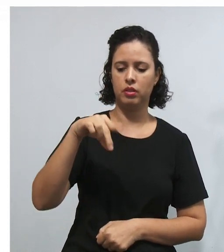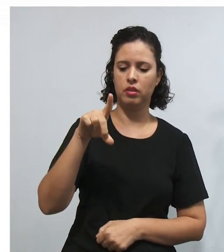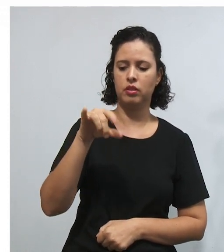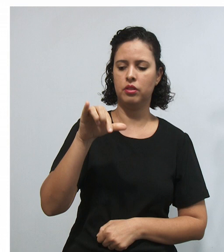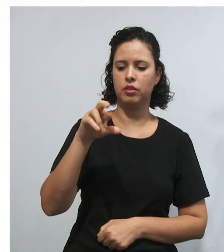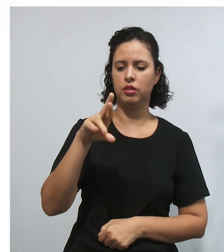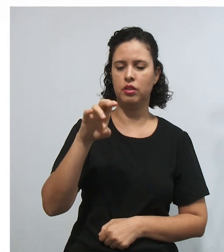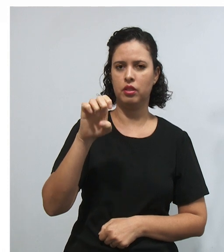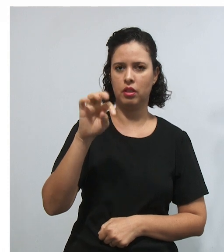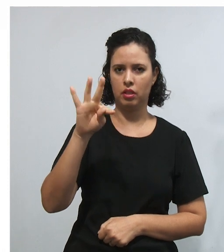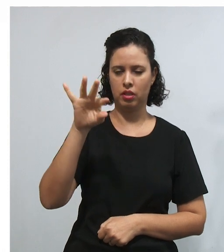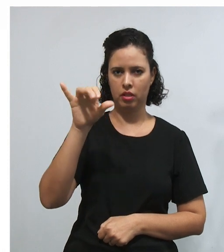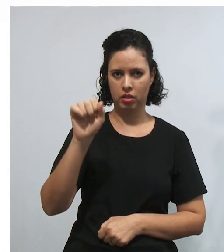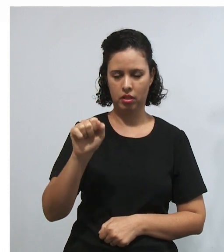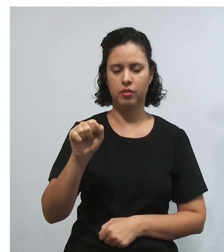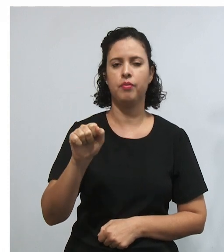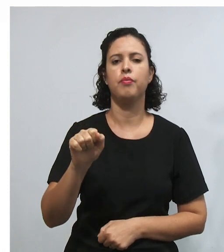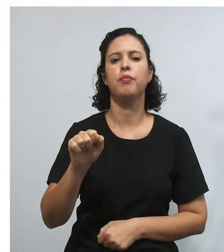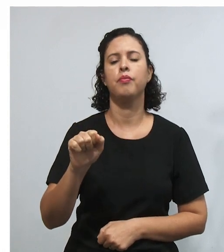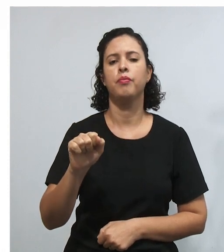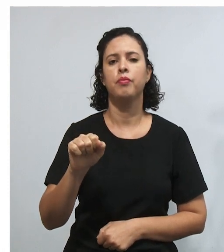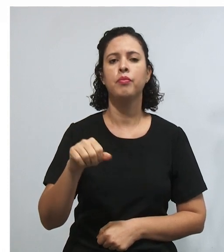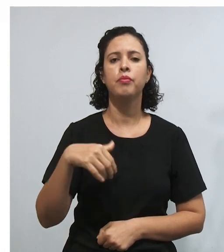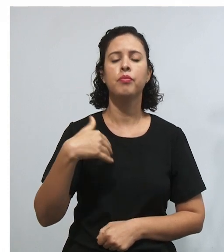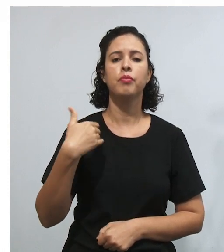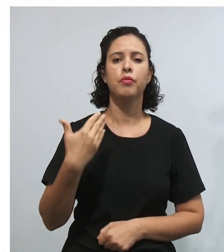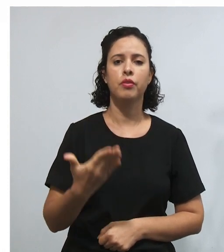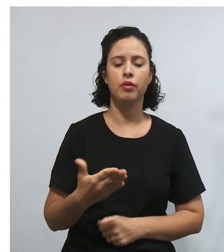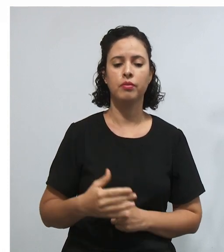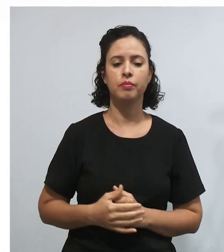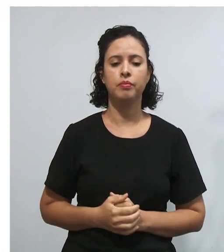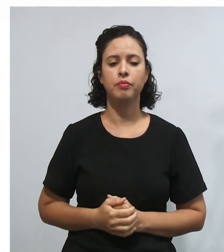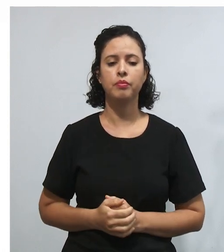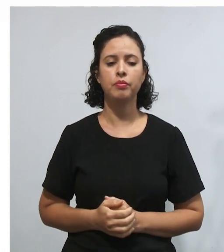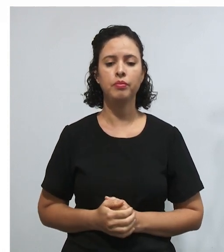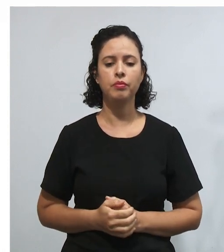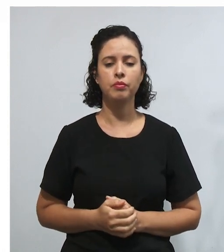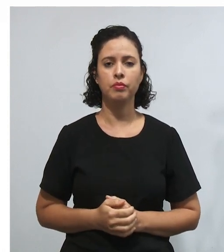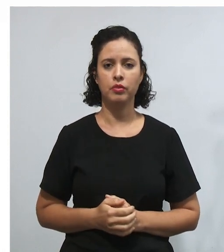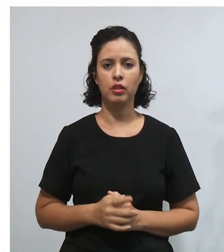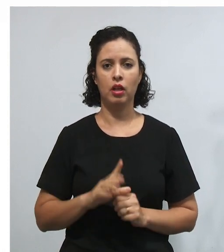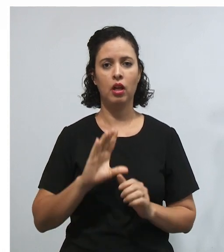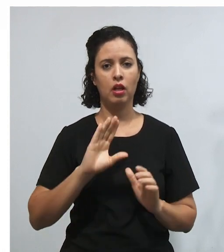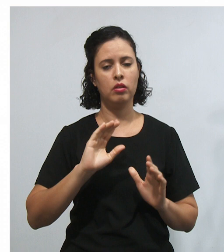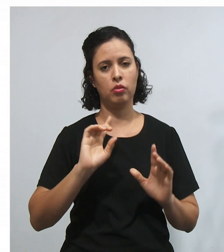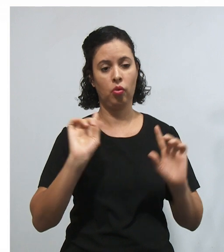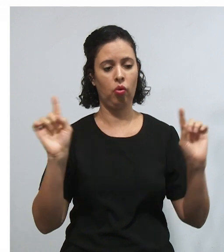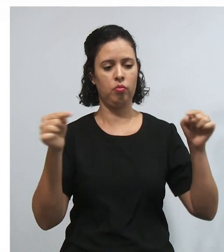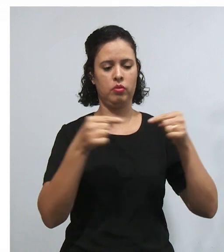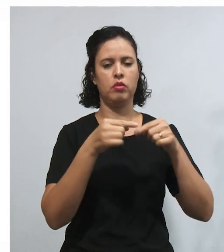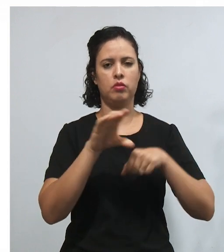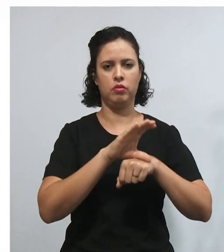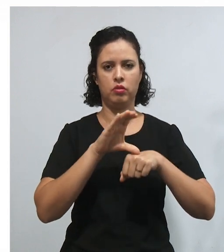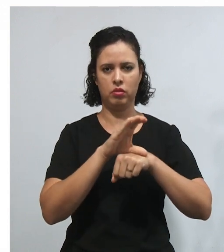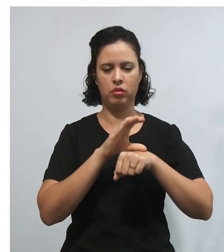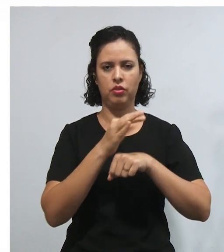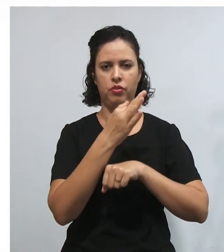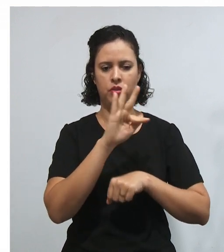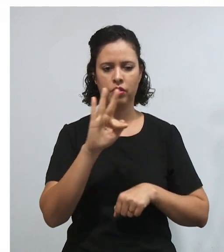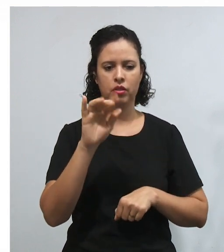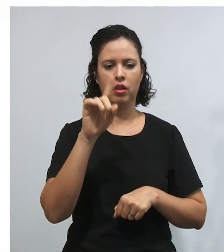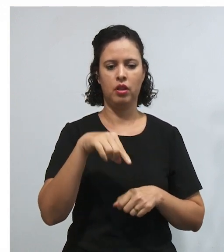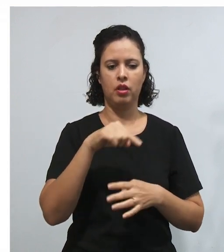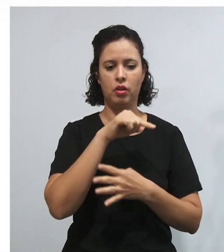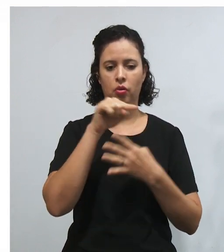indireta, aqui por meio das autarquias e fundações públicas, tá? Perante a nossa Constituição de 88, pode-se dizer que